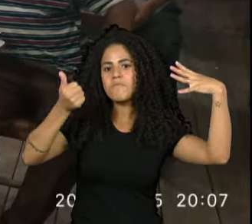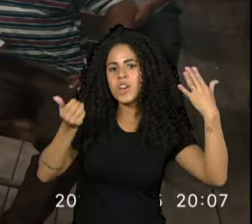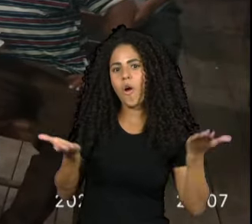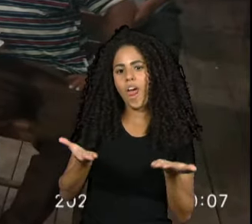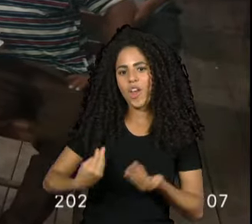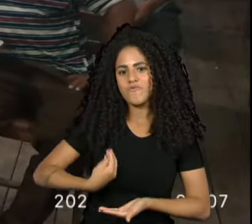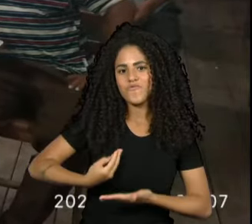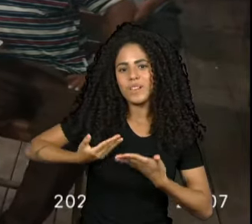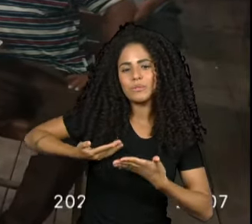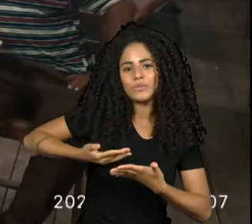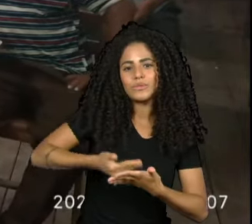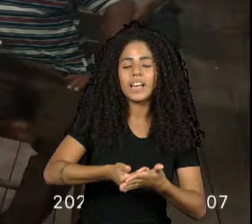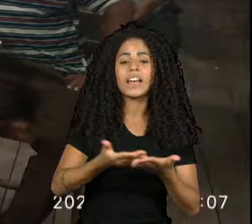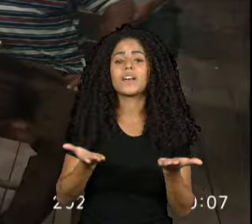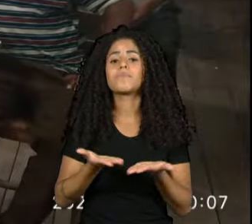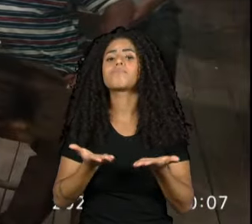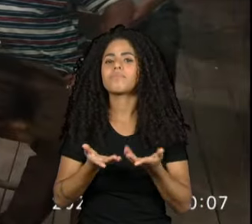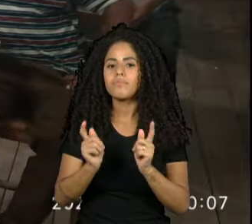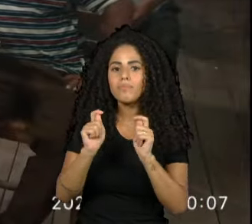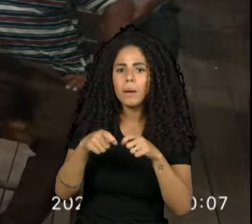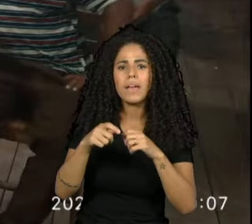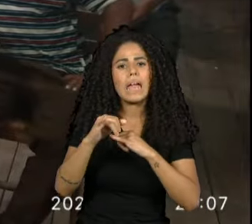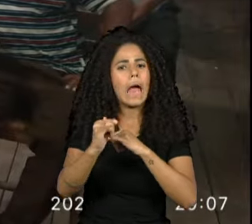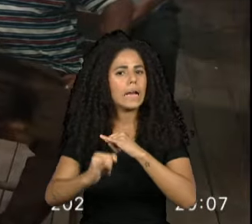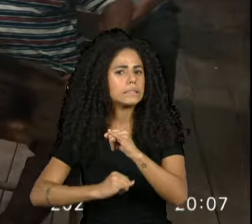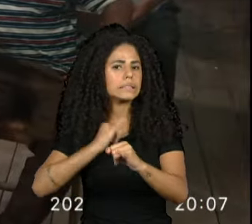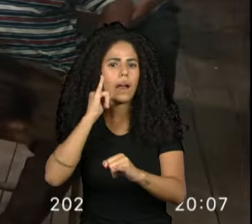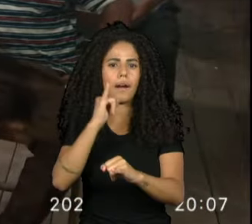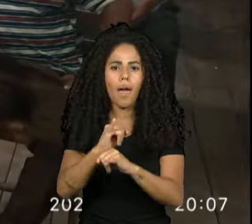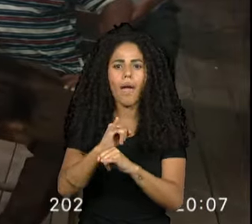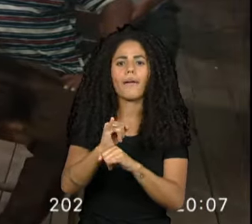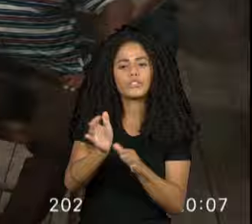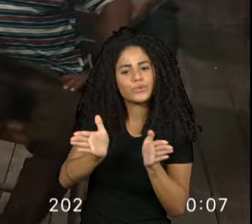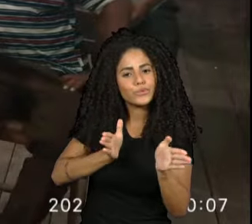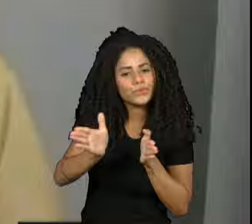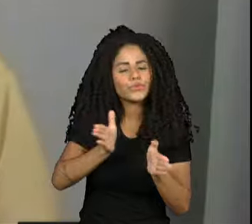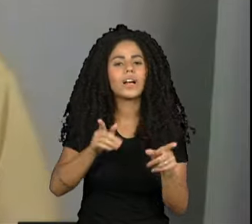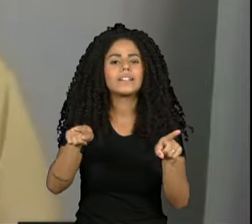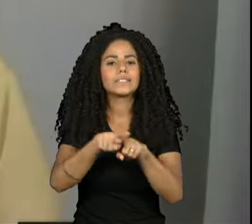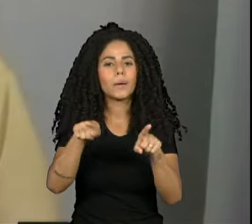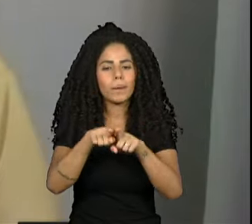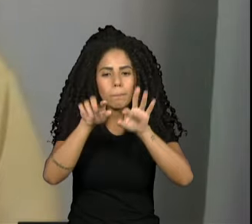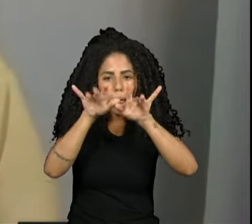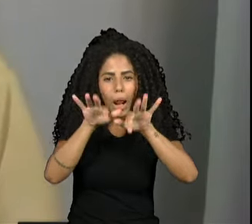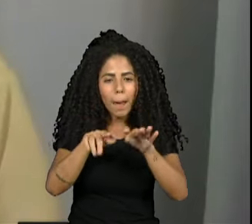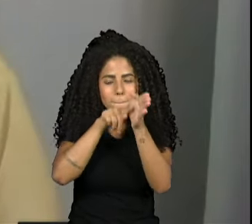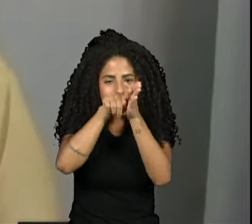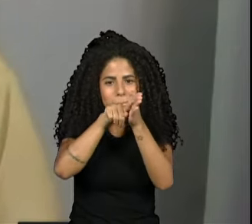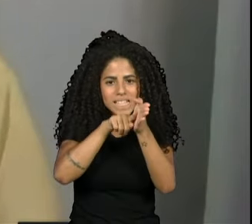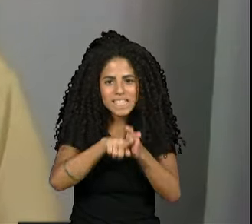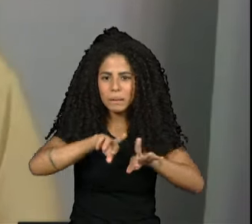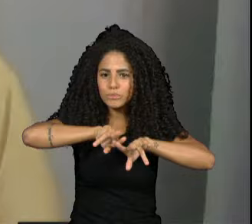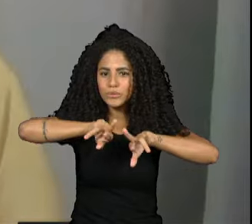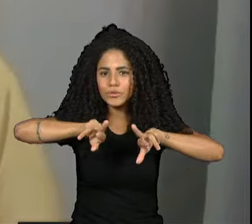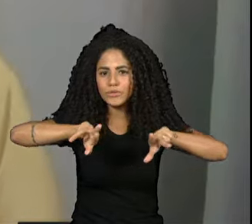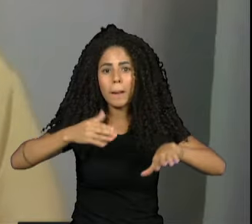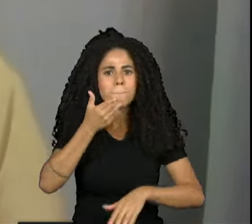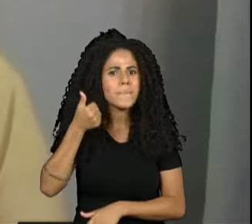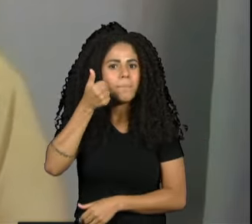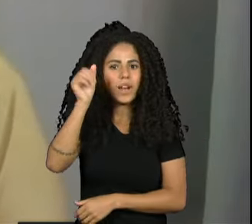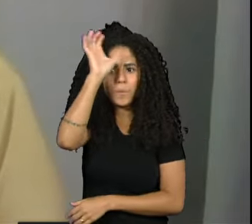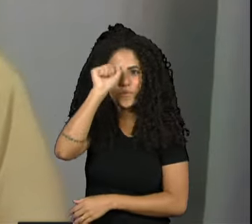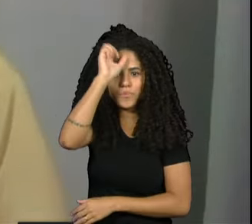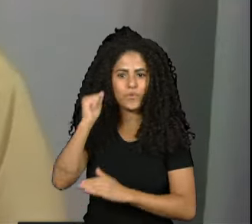E também eles vão poder, quando a internet melhorar um pouquinho, poder acessar conteúdos externos, né, baixar vídeos,